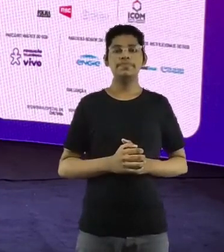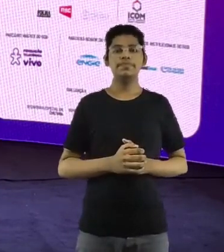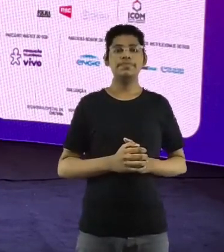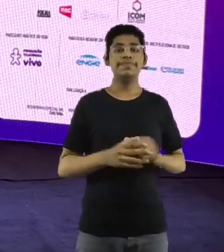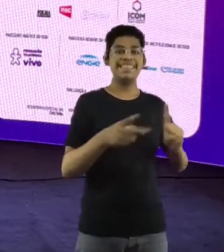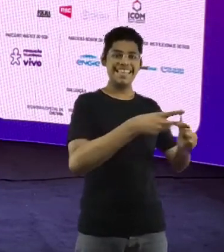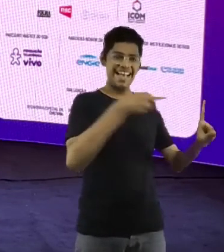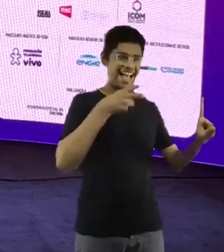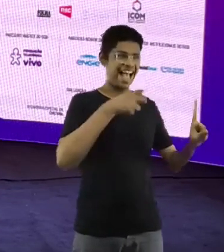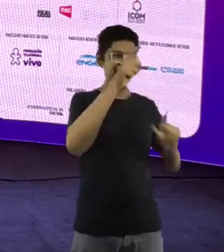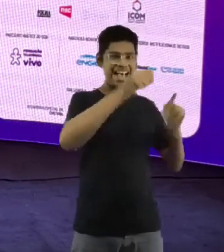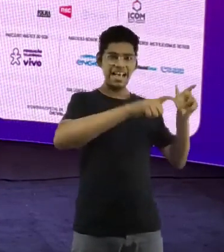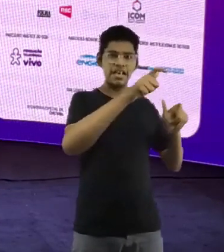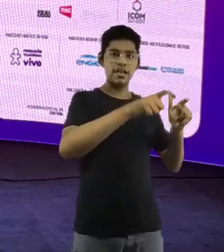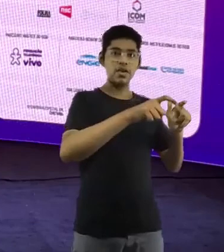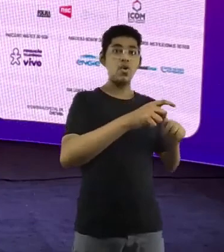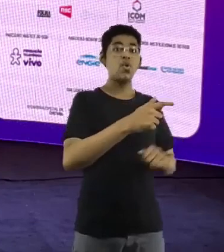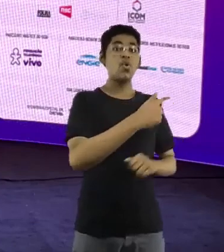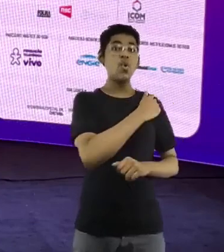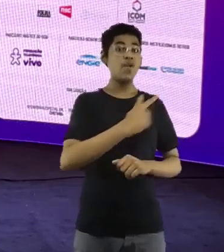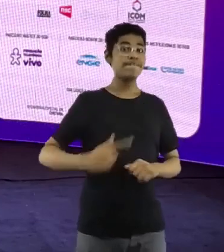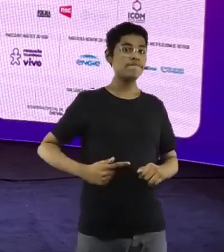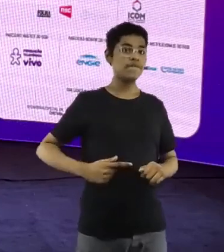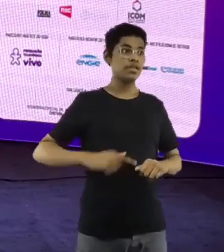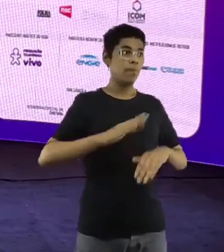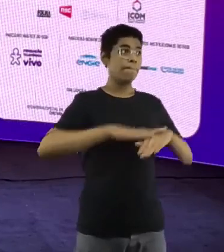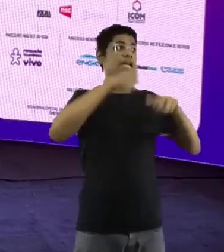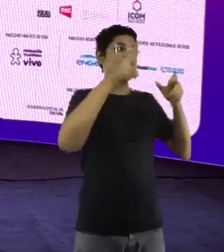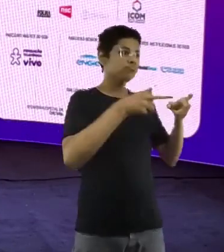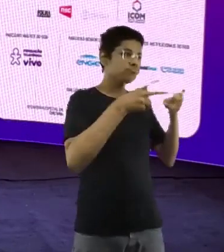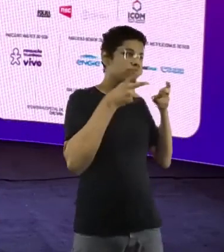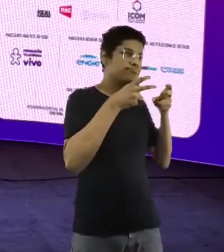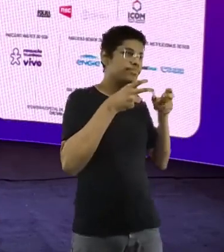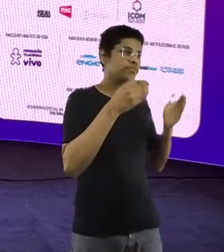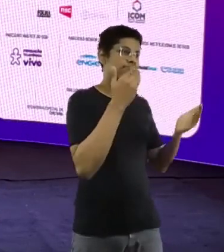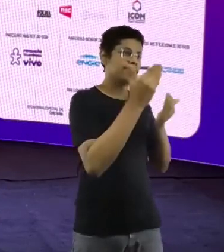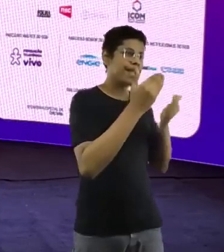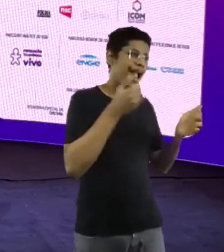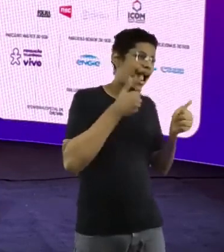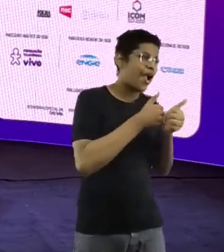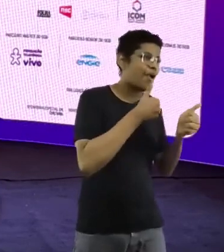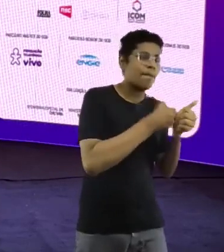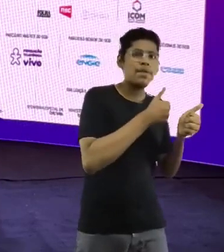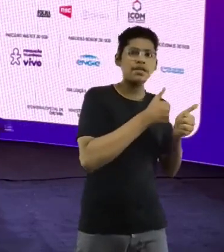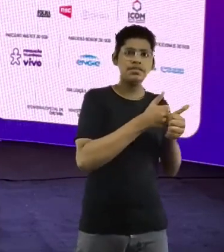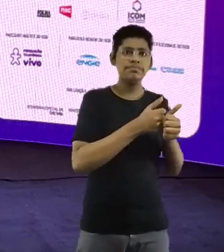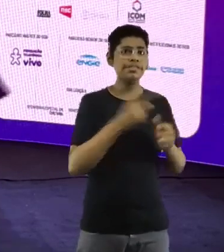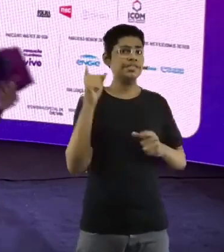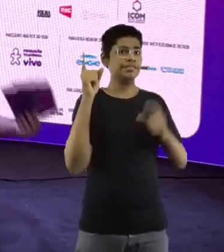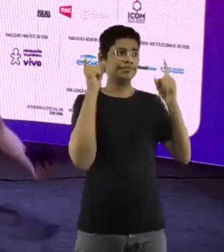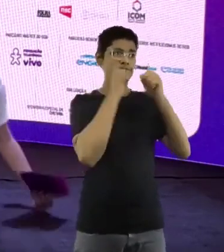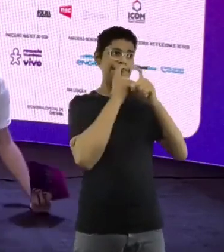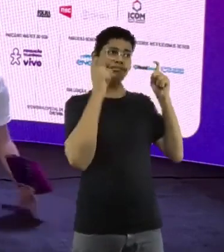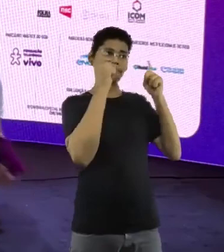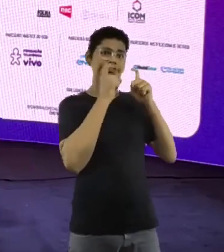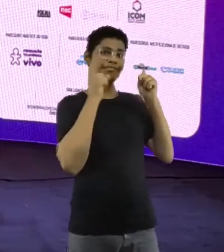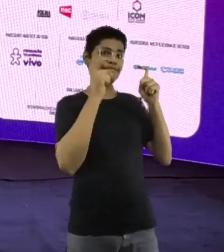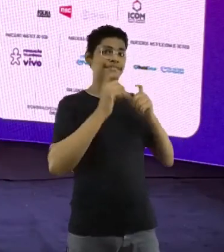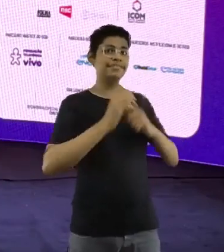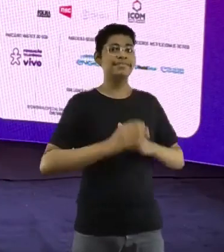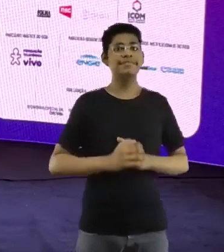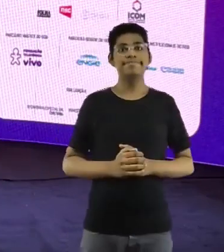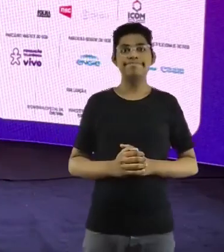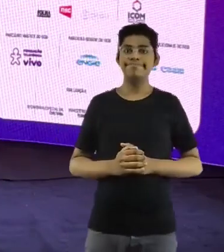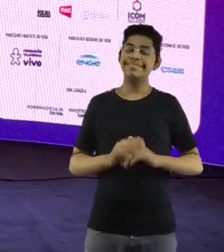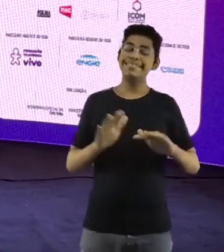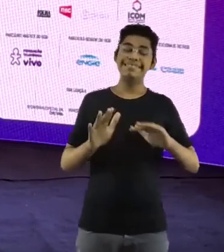poderá nos monitorar ainda mais. Isso é preocupante, né? Então, é um comentário meio pergunta, meio senta e chora também.